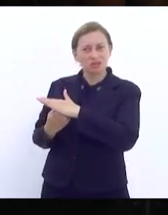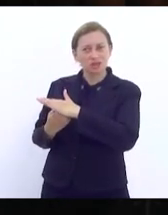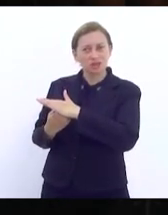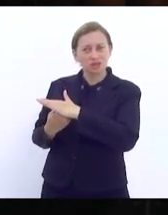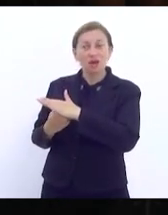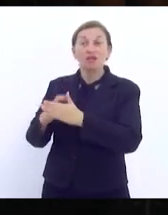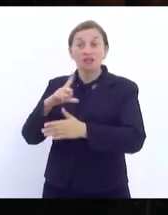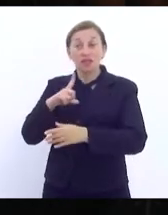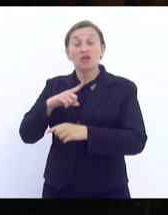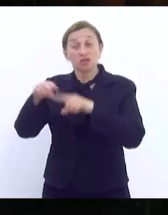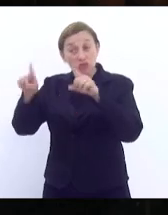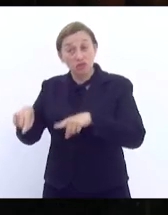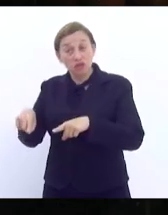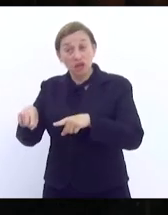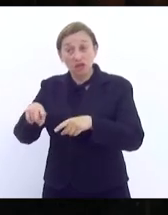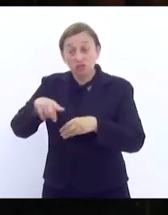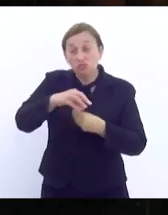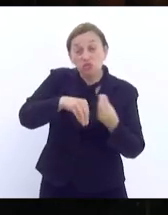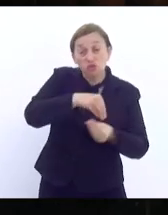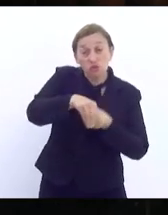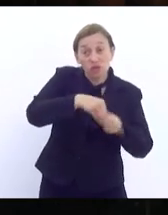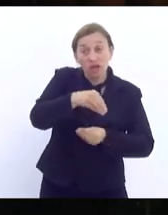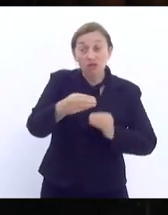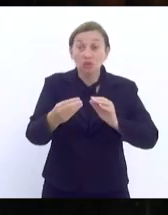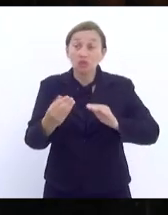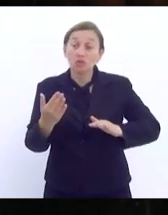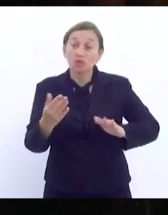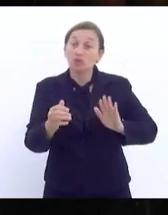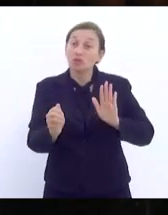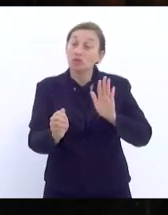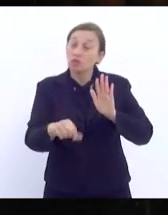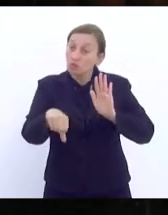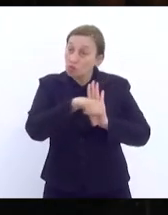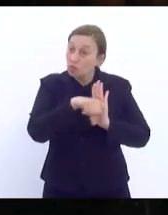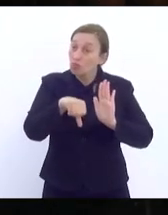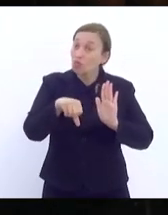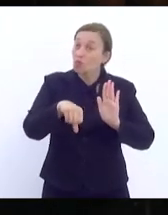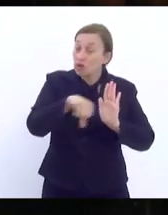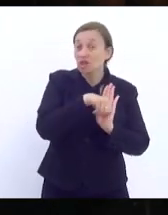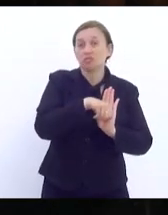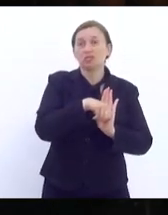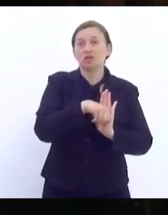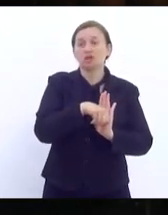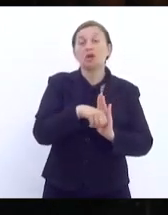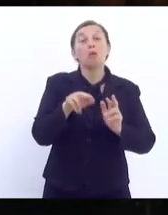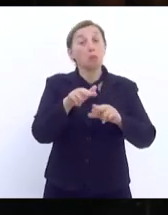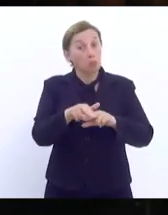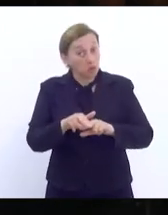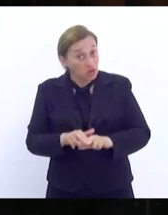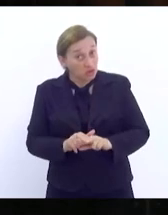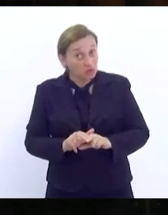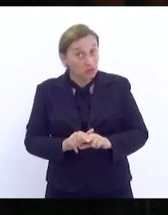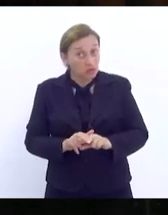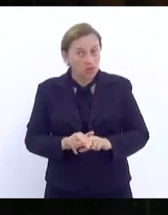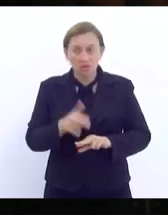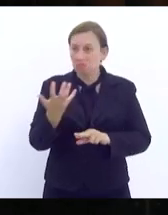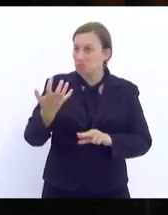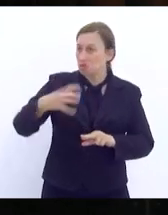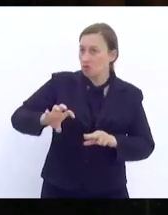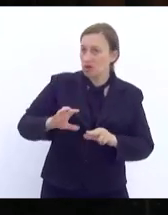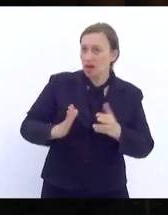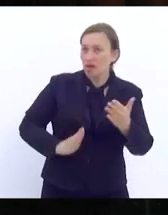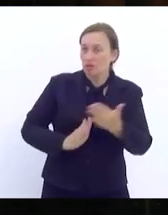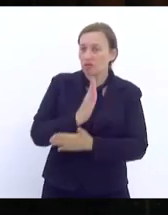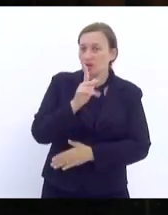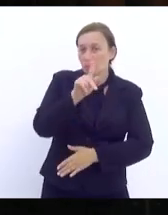Tem funcionário seus envolvidos e disse mais talvez seja por isso que eles não querem aprovação